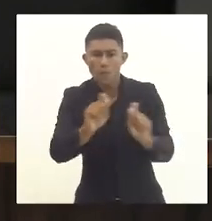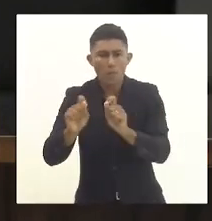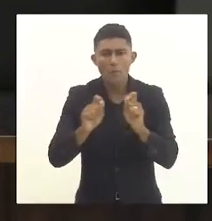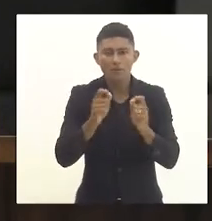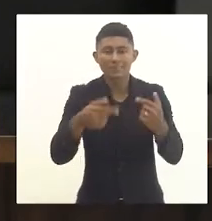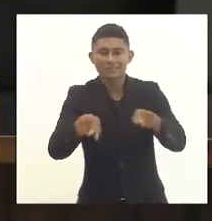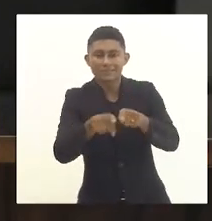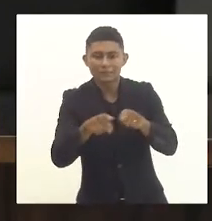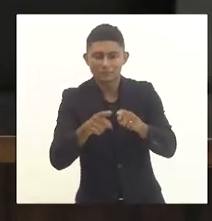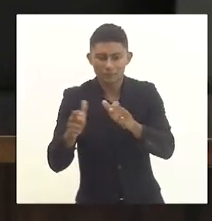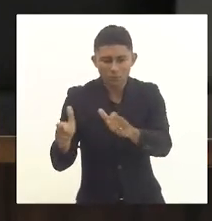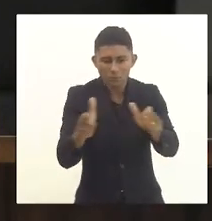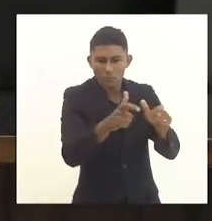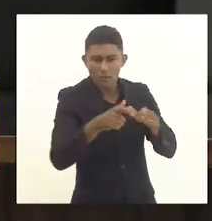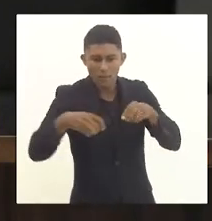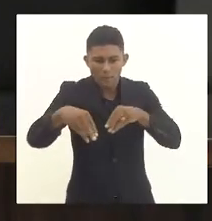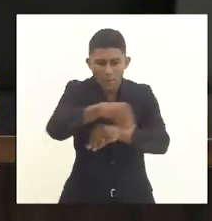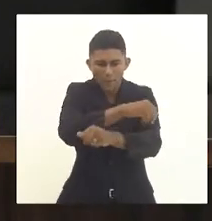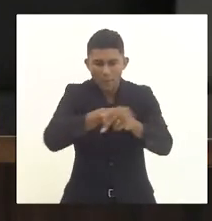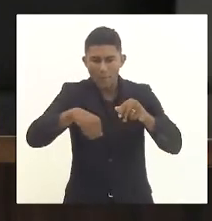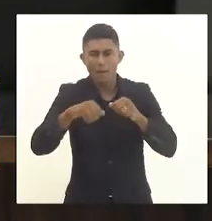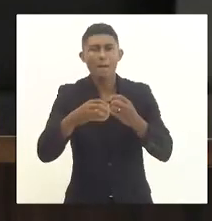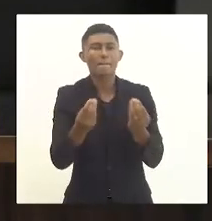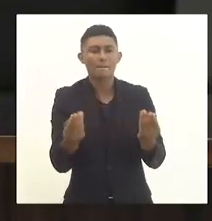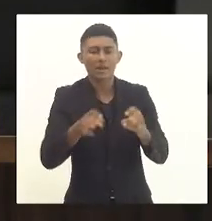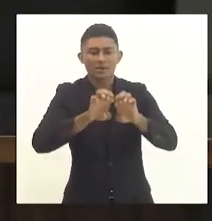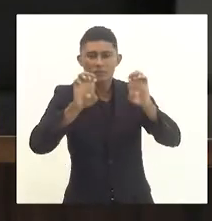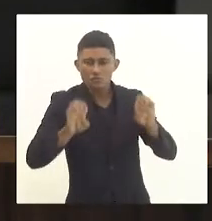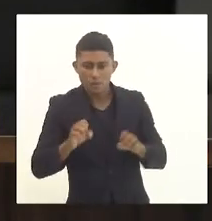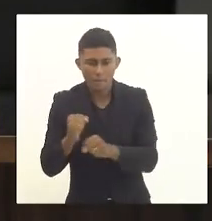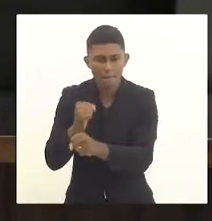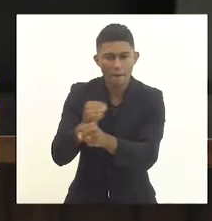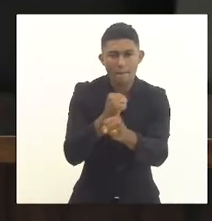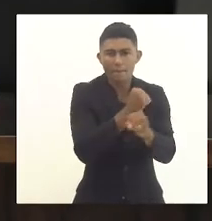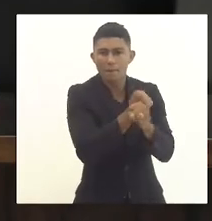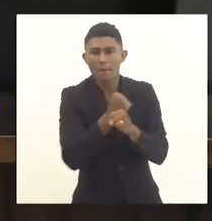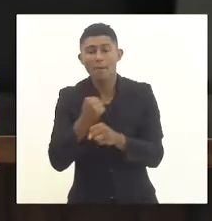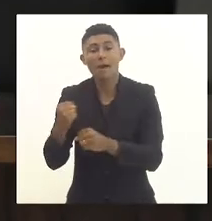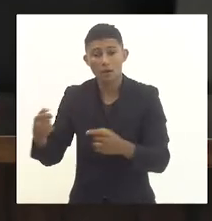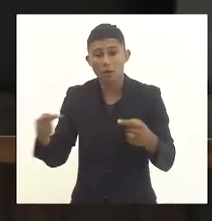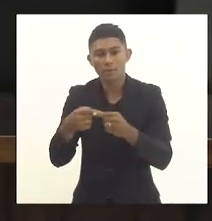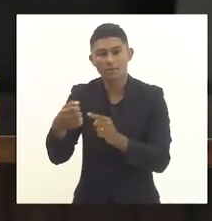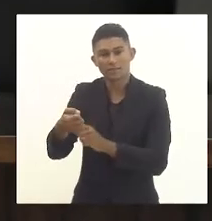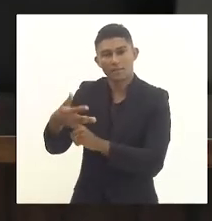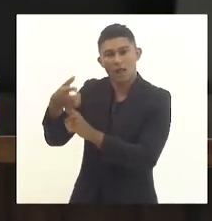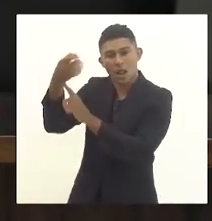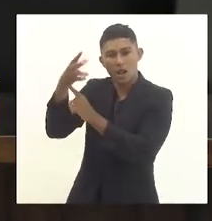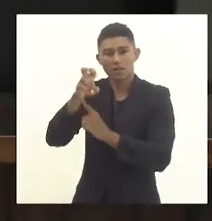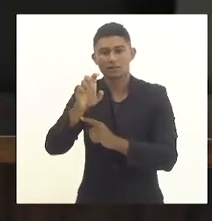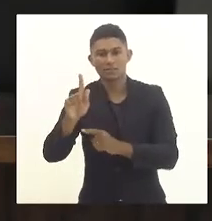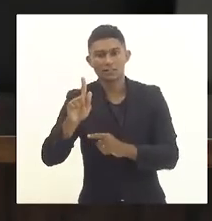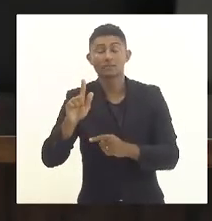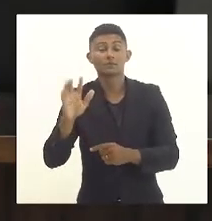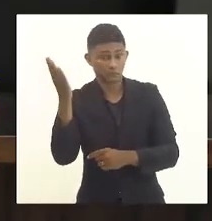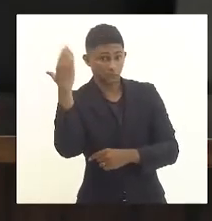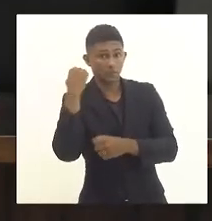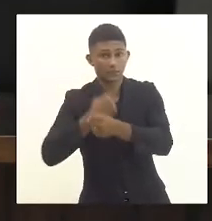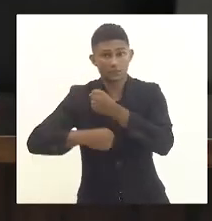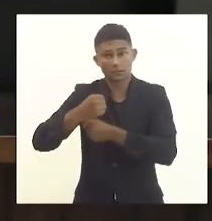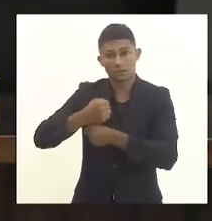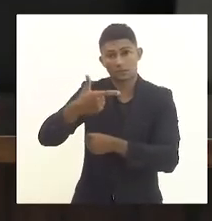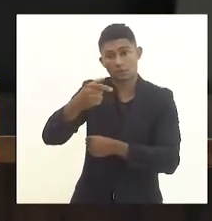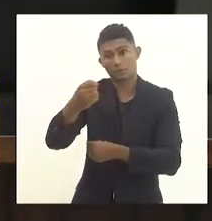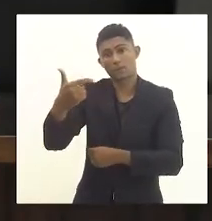de solo para permitir a implantação de infraestrutura e viabilizar a tecnologia 5G. Assim como fomos pioneiros lá em